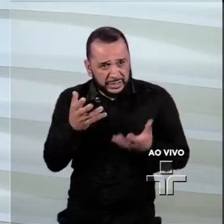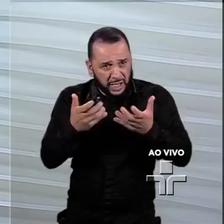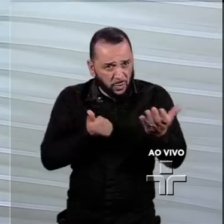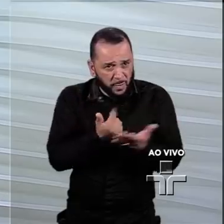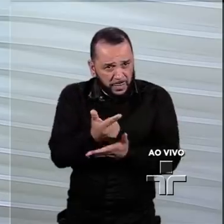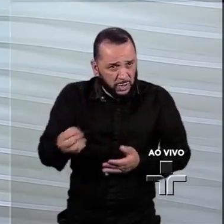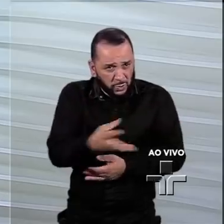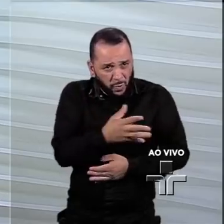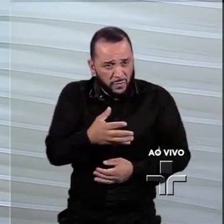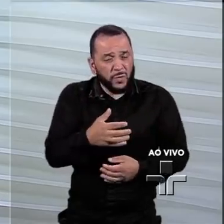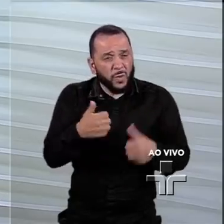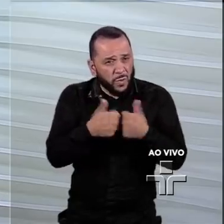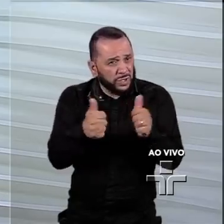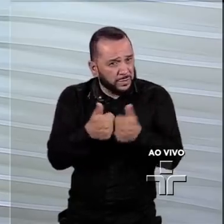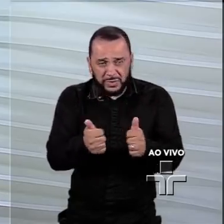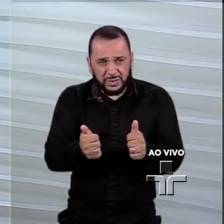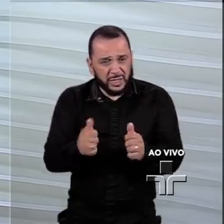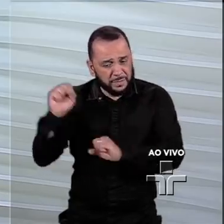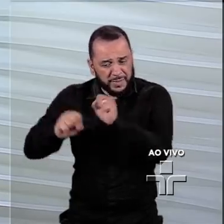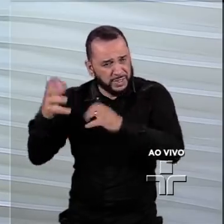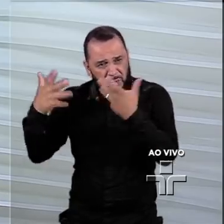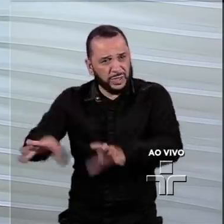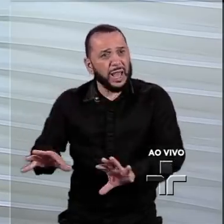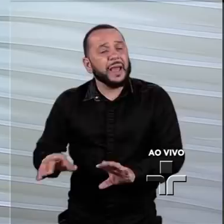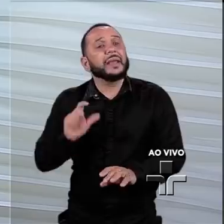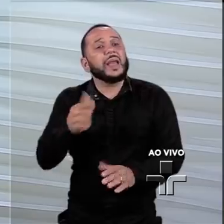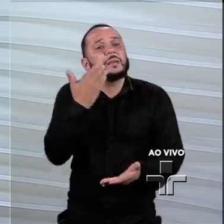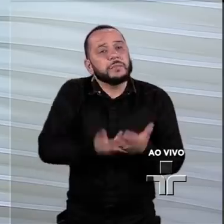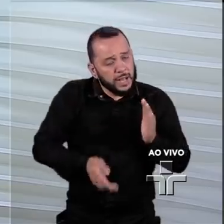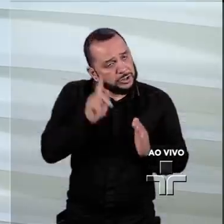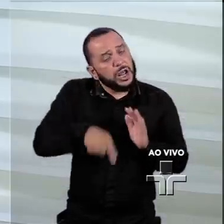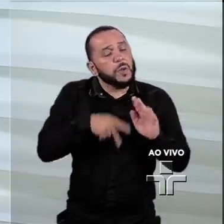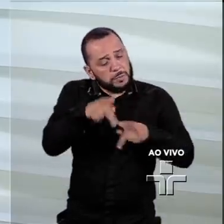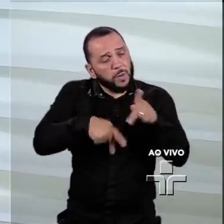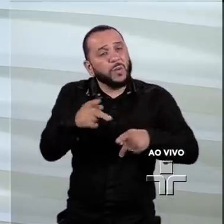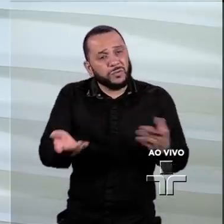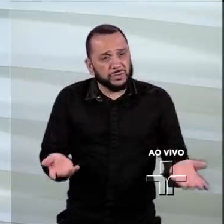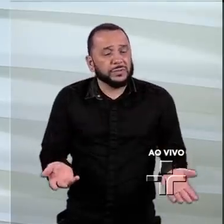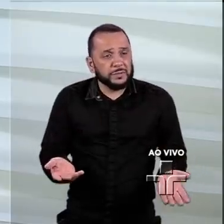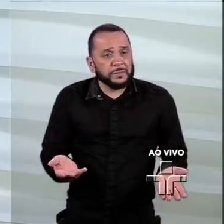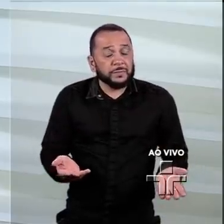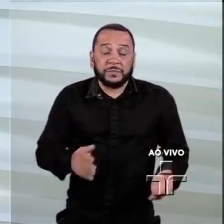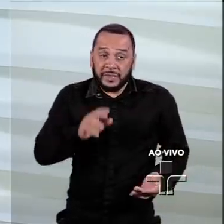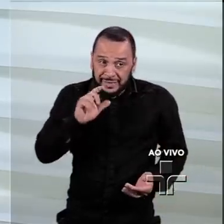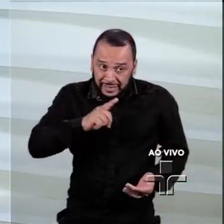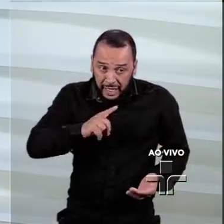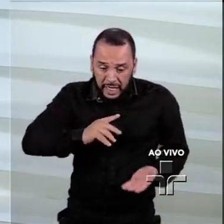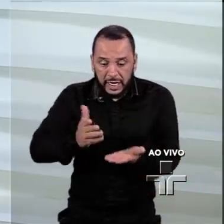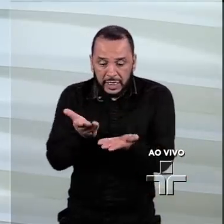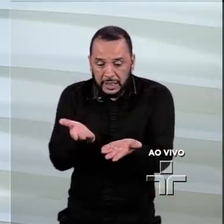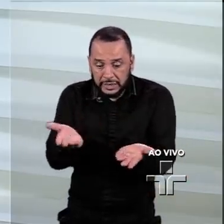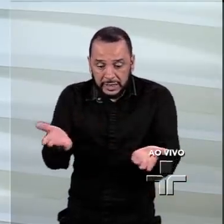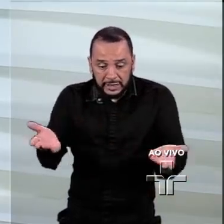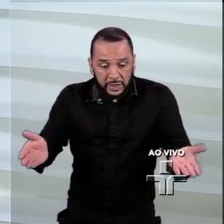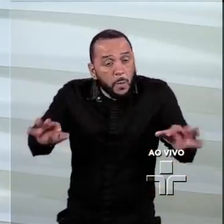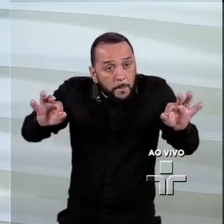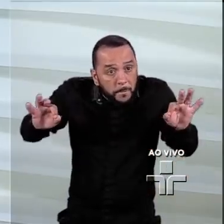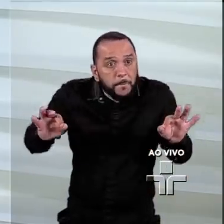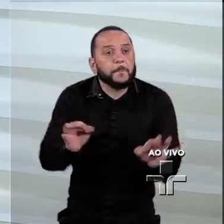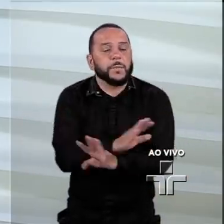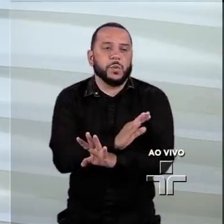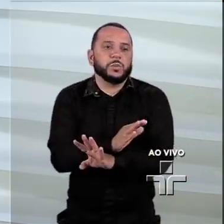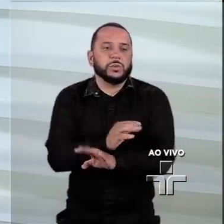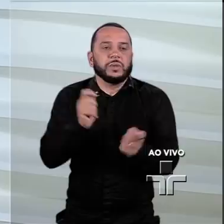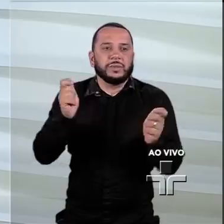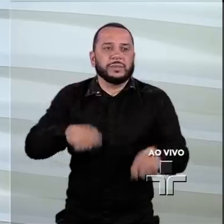maior prejudicado com essa demora é a população. A hora que a gente tiver essa nova licitação concluída, nós vamos aumentar